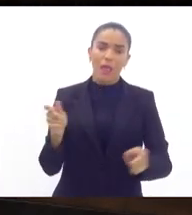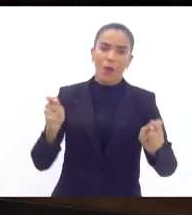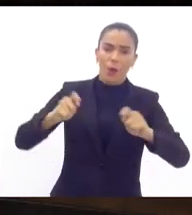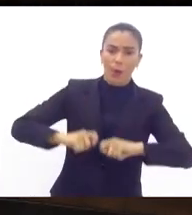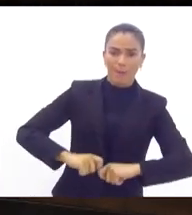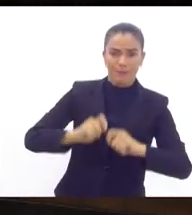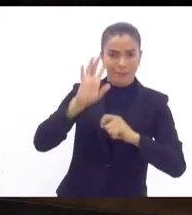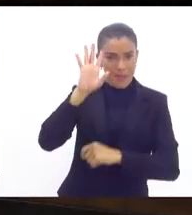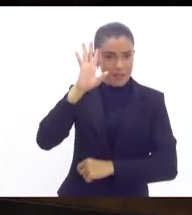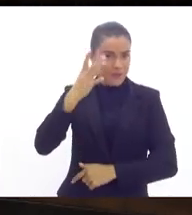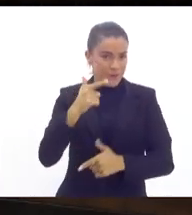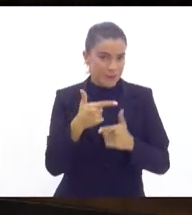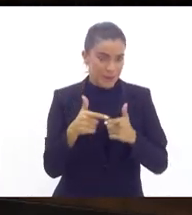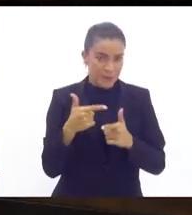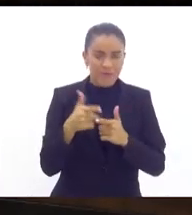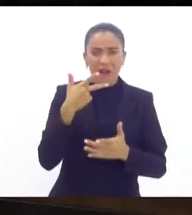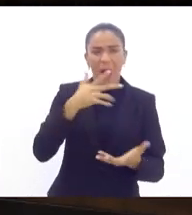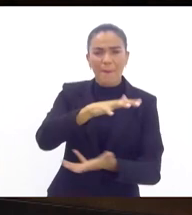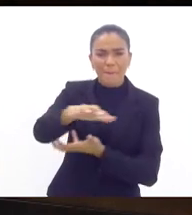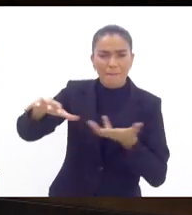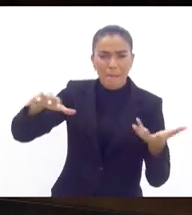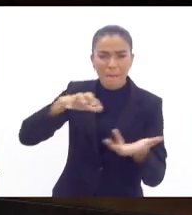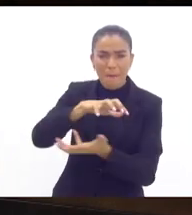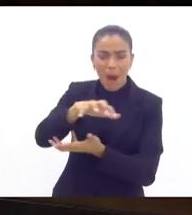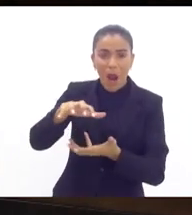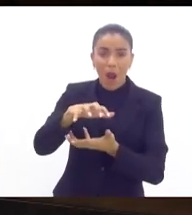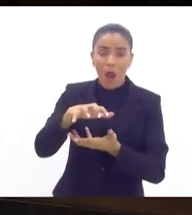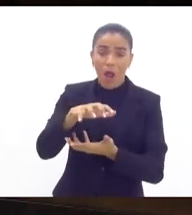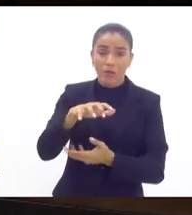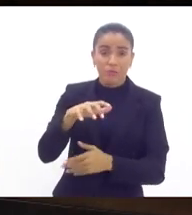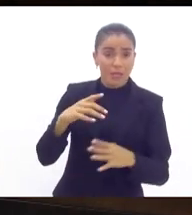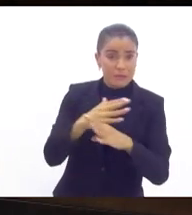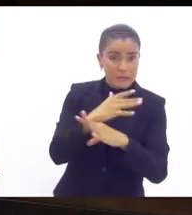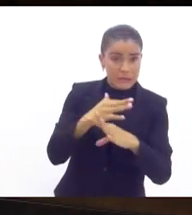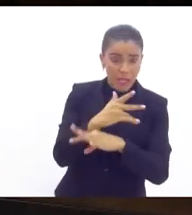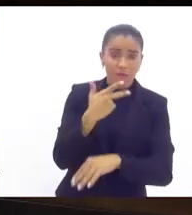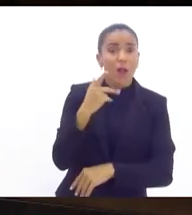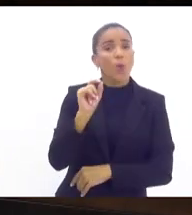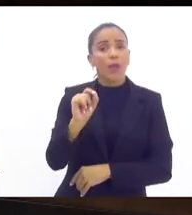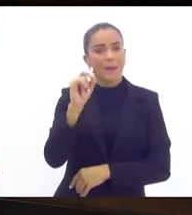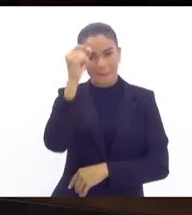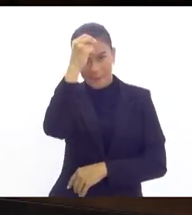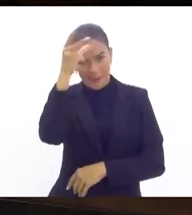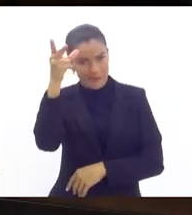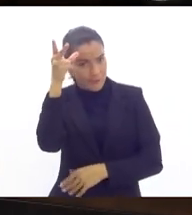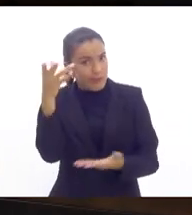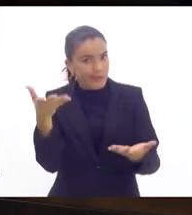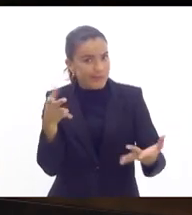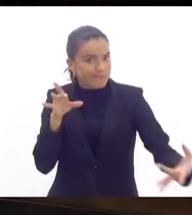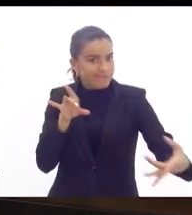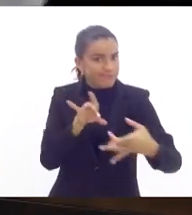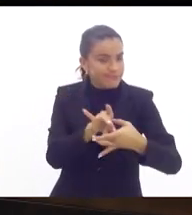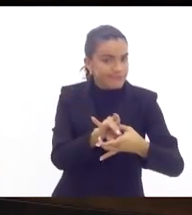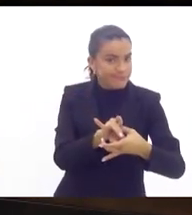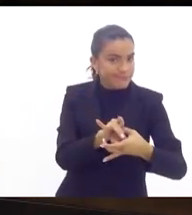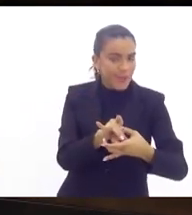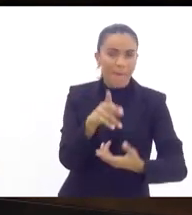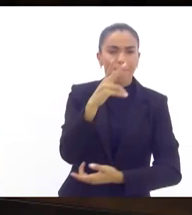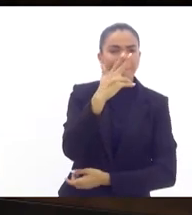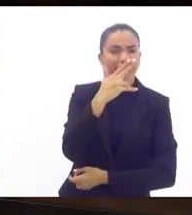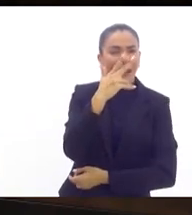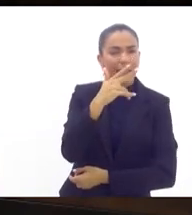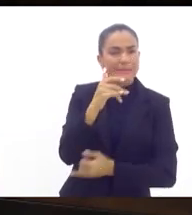de contas quando a gente fala de desordem Urbana nós estamos falando da prefeitura E aí parece que essa é uma